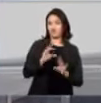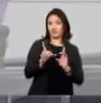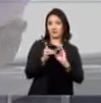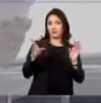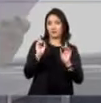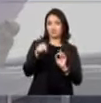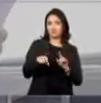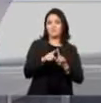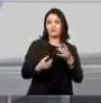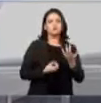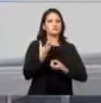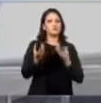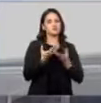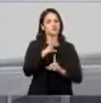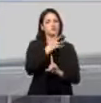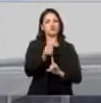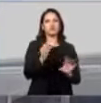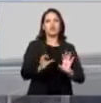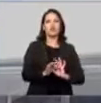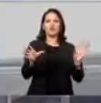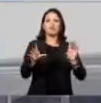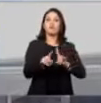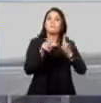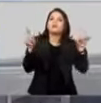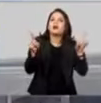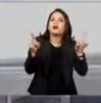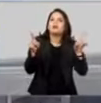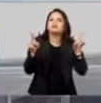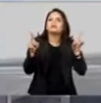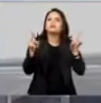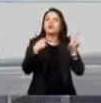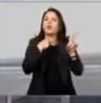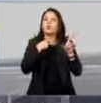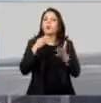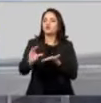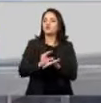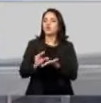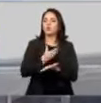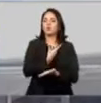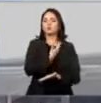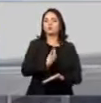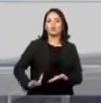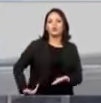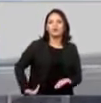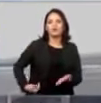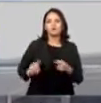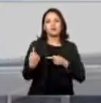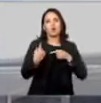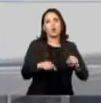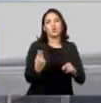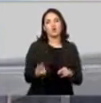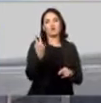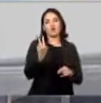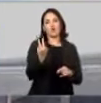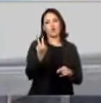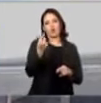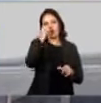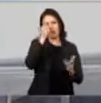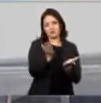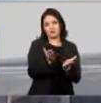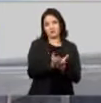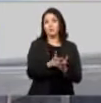expressão artística é livre no país, desde que não use recursos públicos para ferir os valores cristãos. Vale lembrar que o Estado é